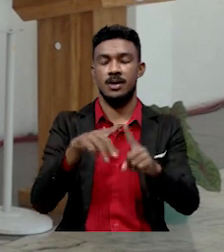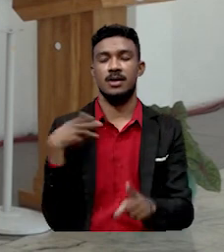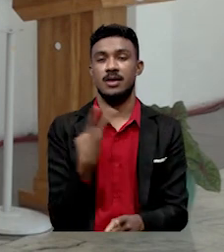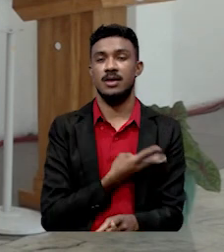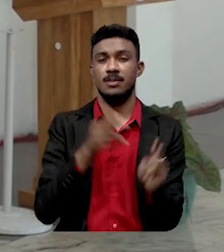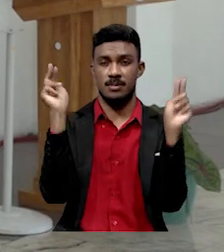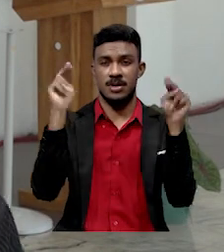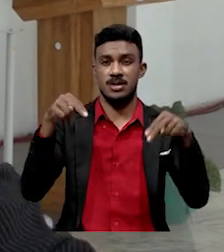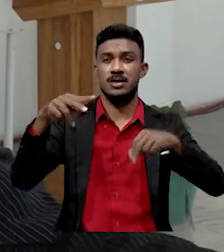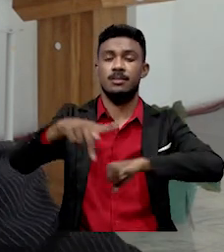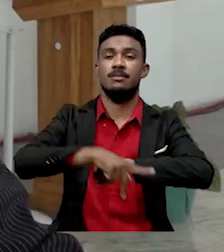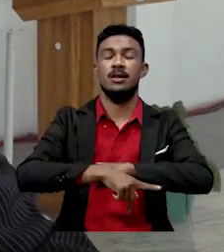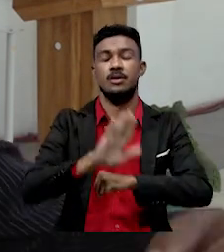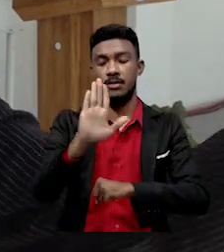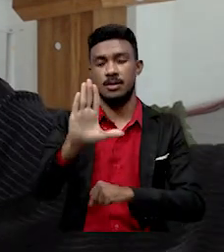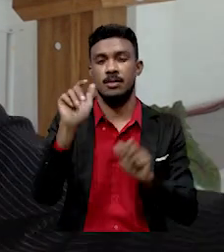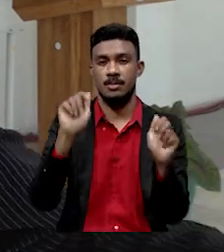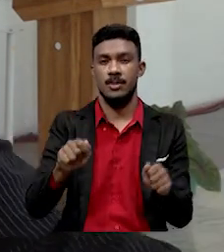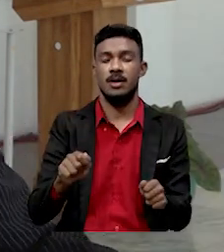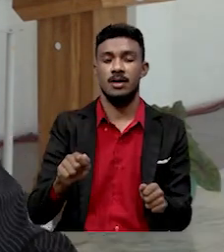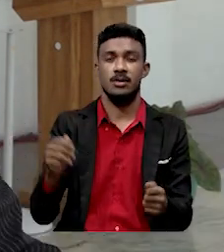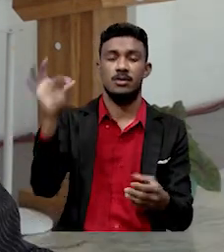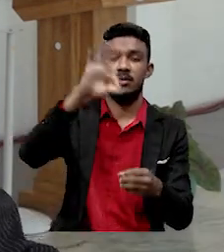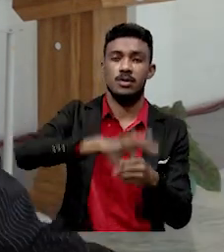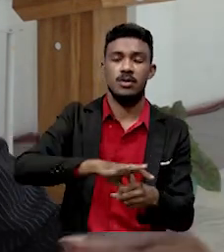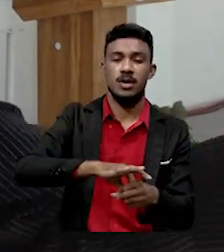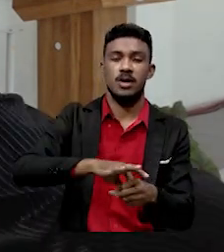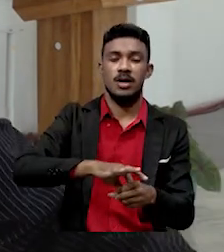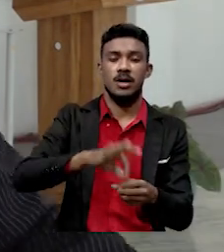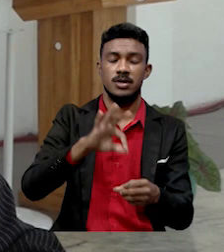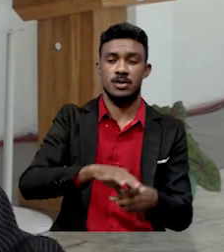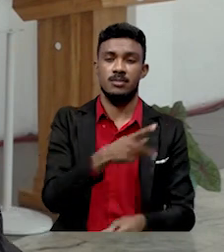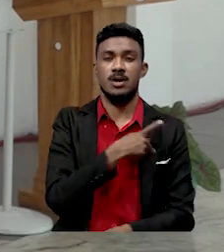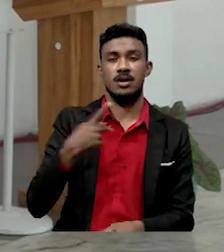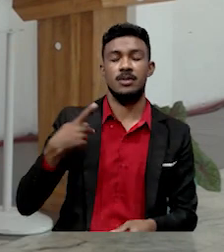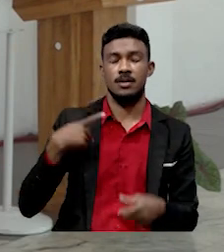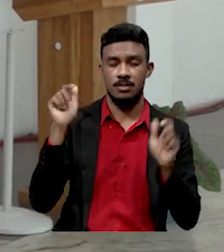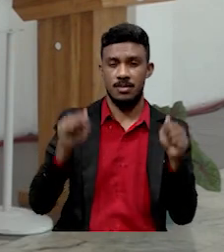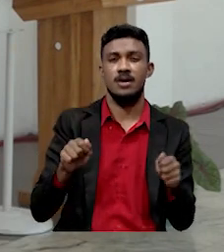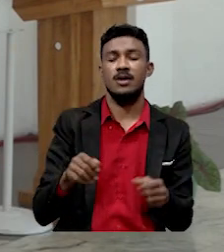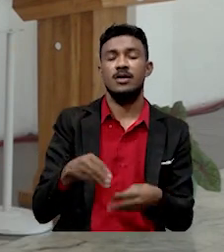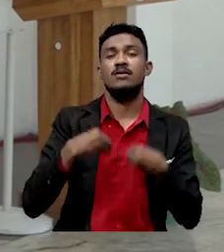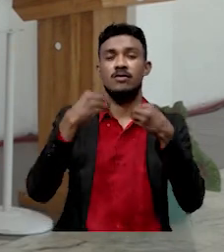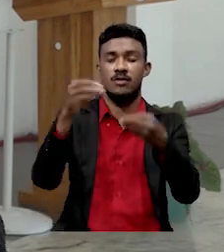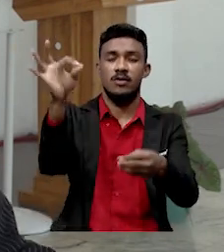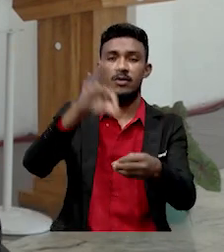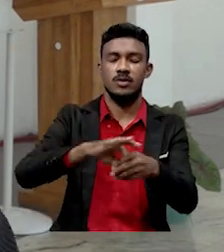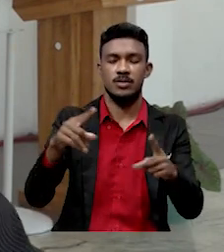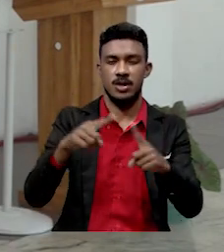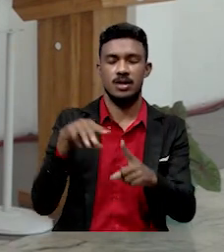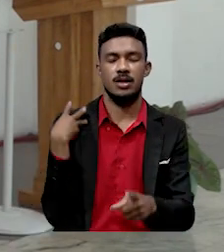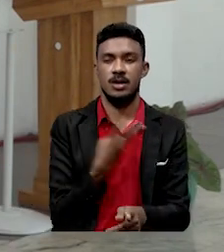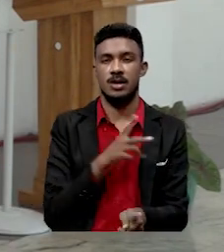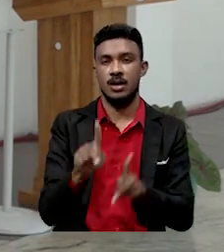ba partir uninian gudinune kalau tahu na eleksi parlementar ba bele mas ganya voto susi tani komunitas sira ne be